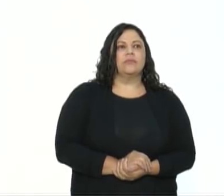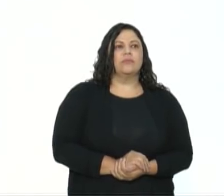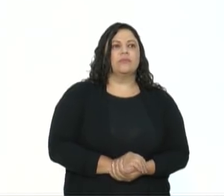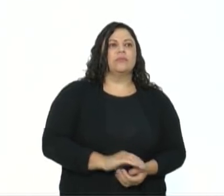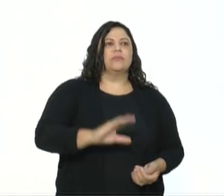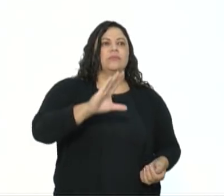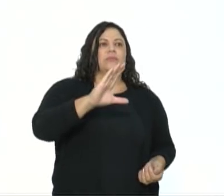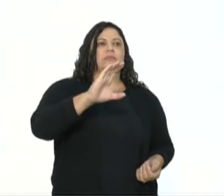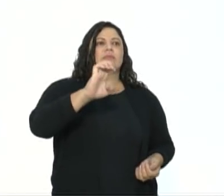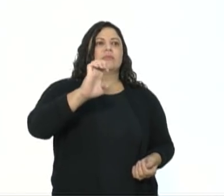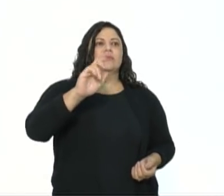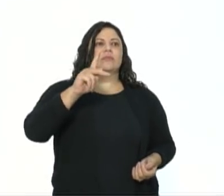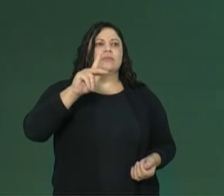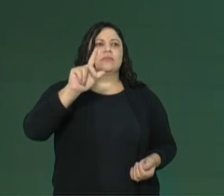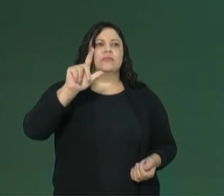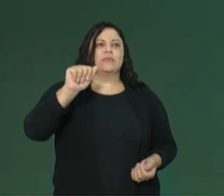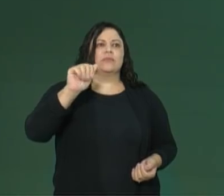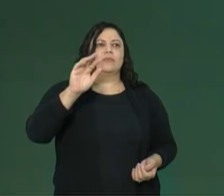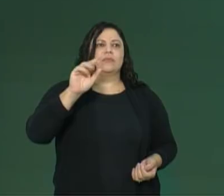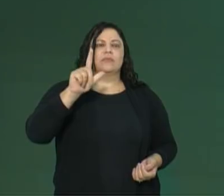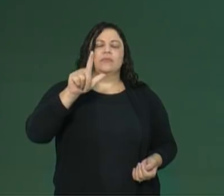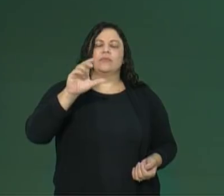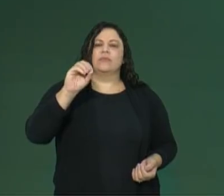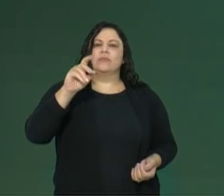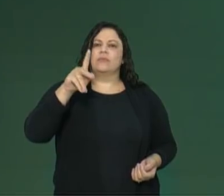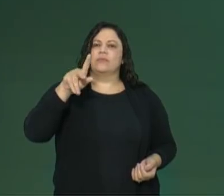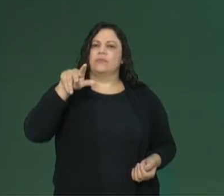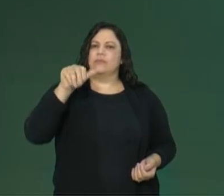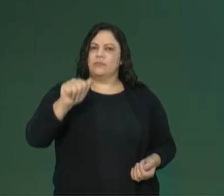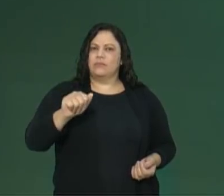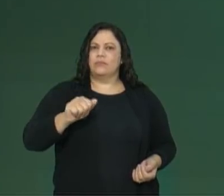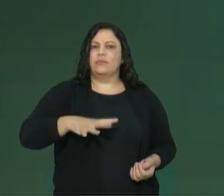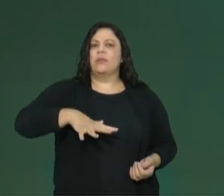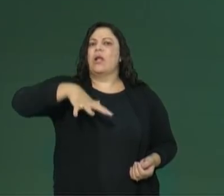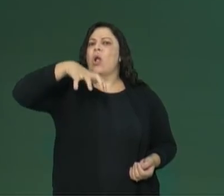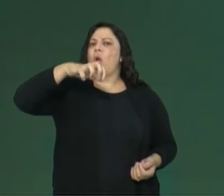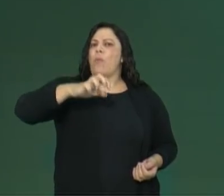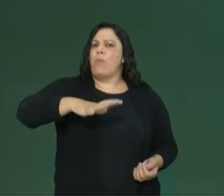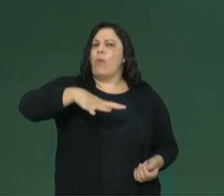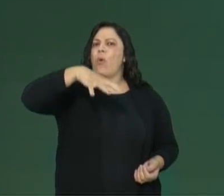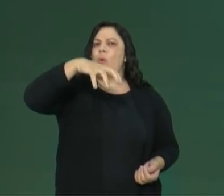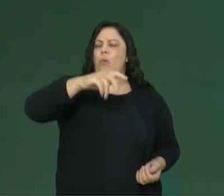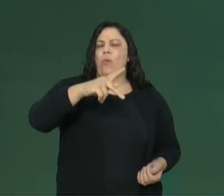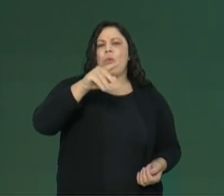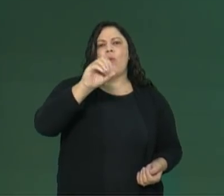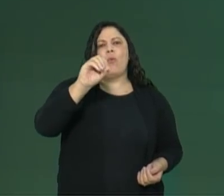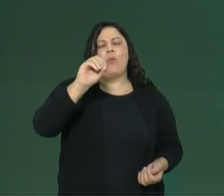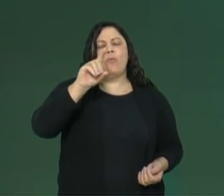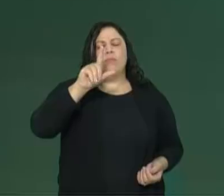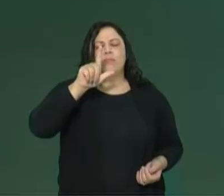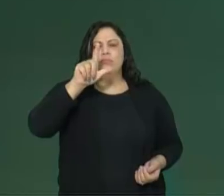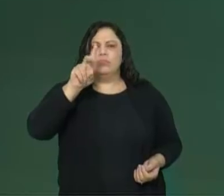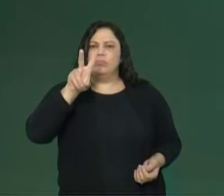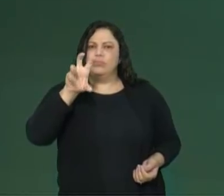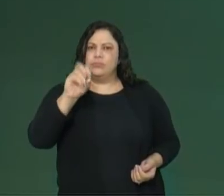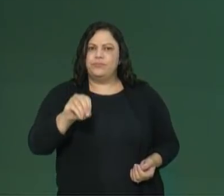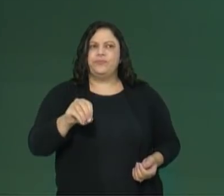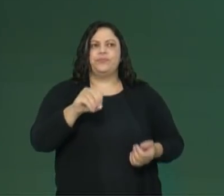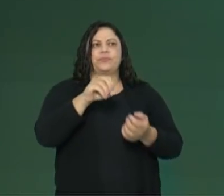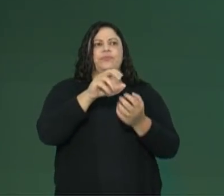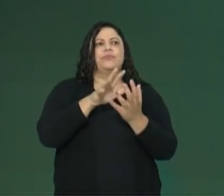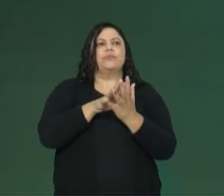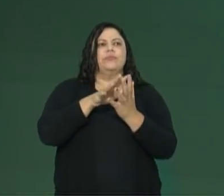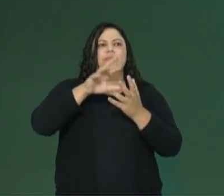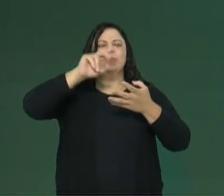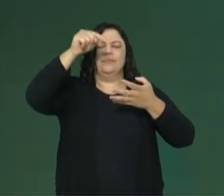Cefalópode, náutilus, lula e polvo. Variam contra a forma um pouquinho, mas tem tentáculos,